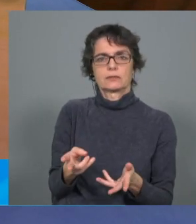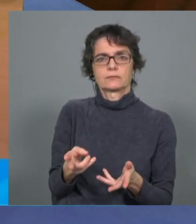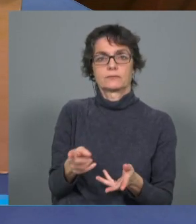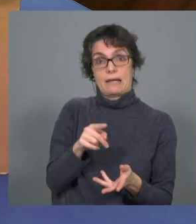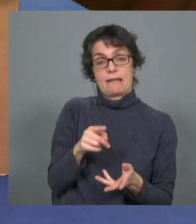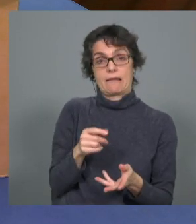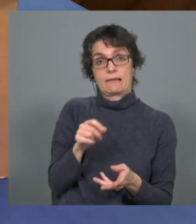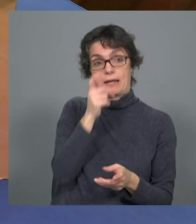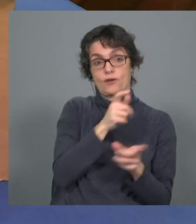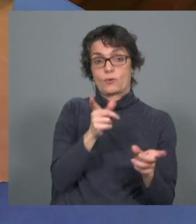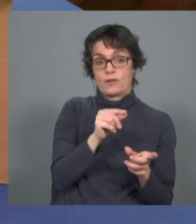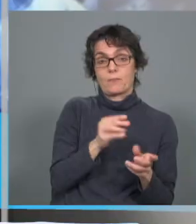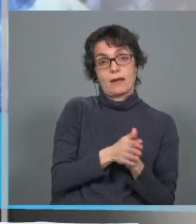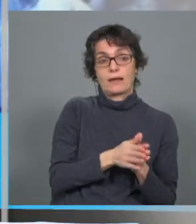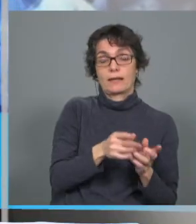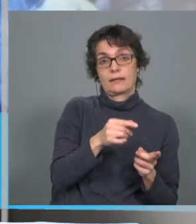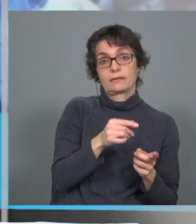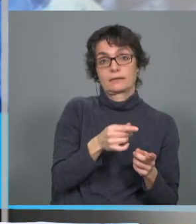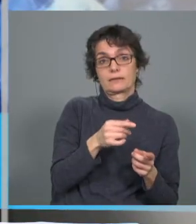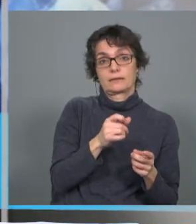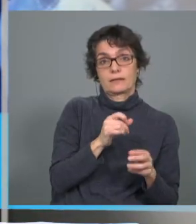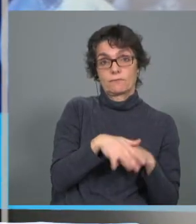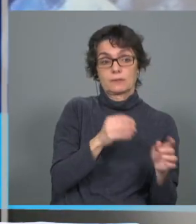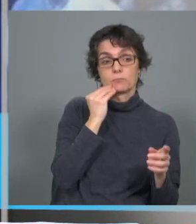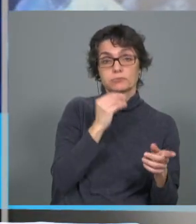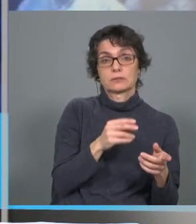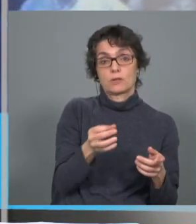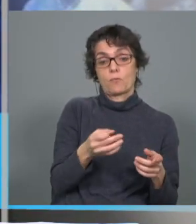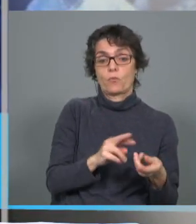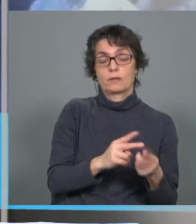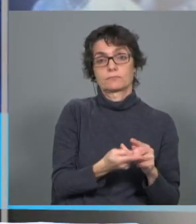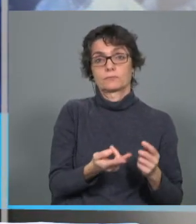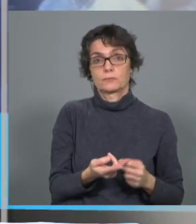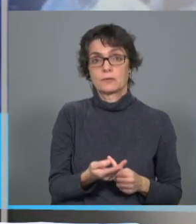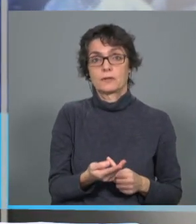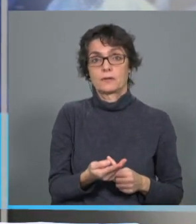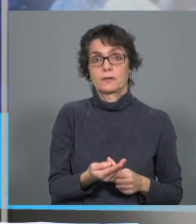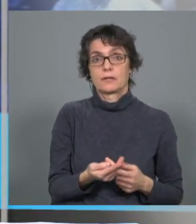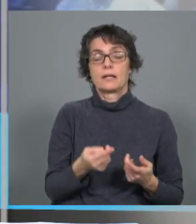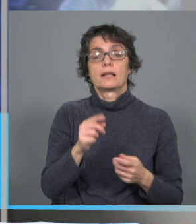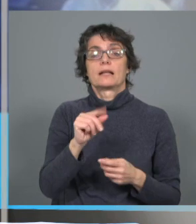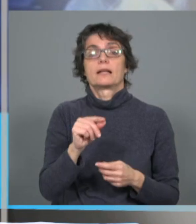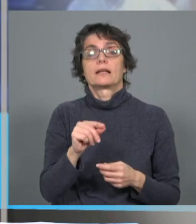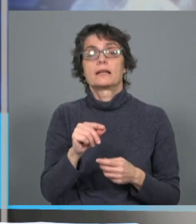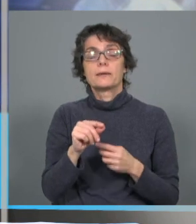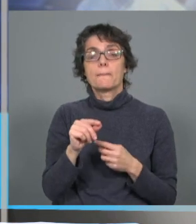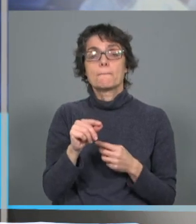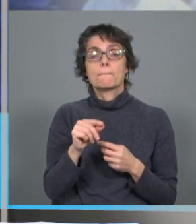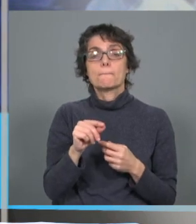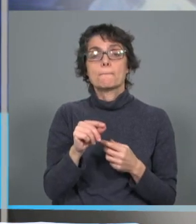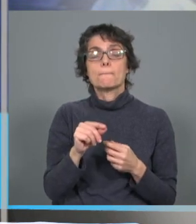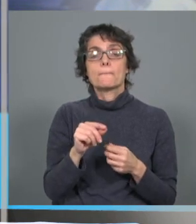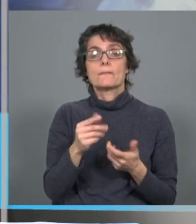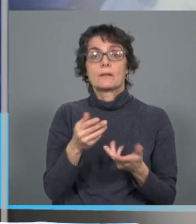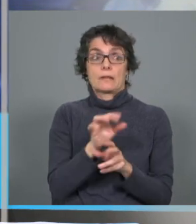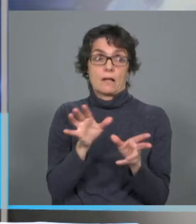não há dúvida nenhuma que estas pessoas todas são essenciais, mas também não custa imaginar o que deve ser o caos,